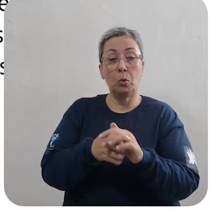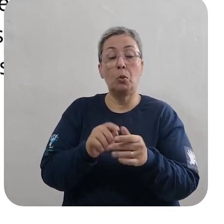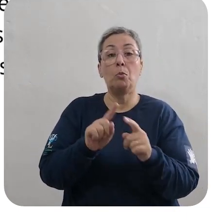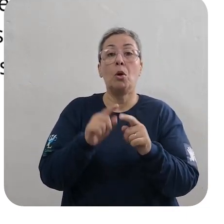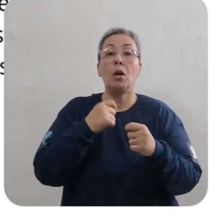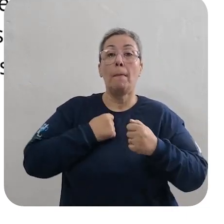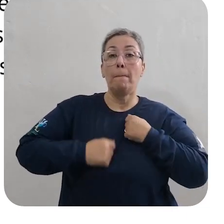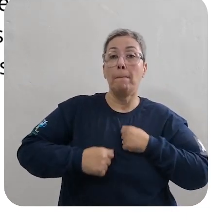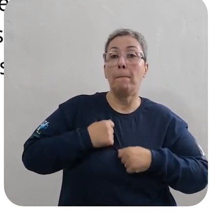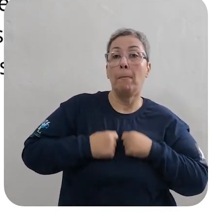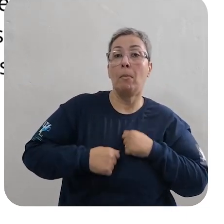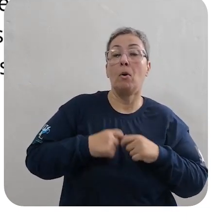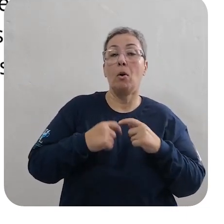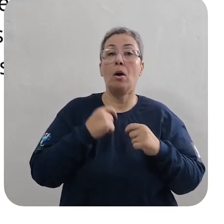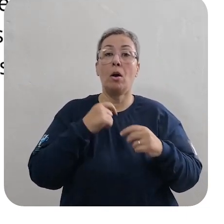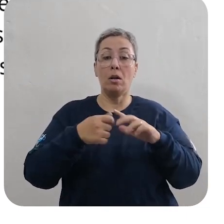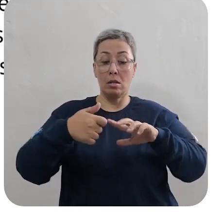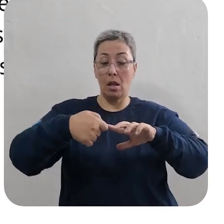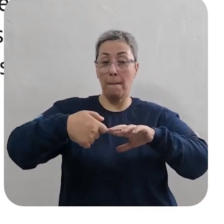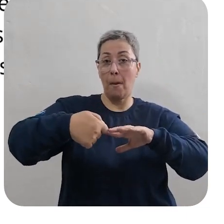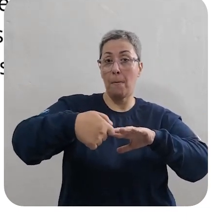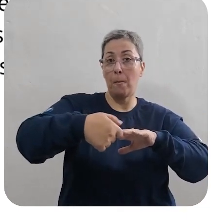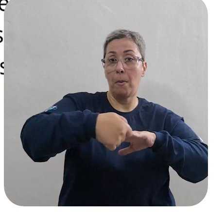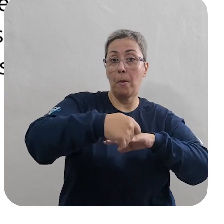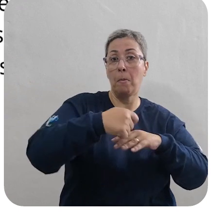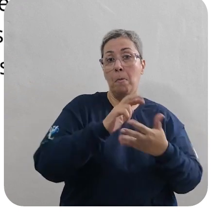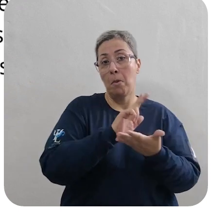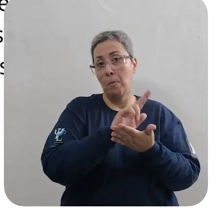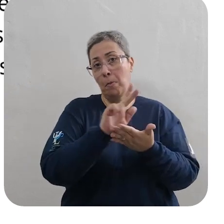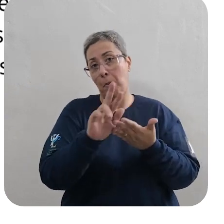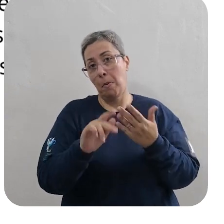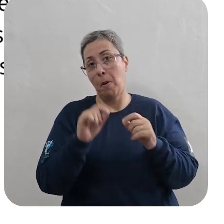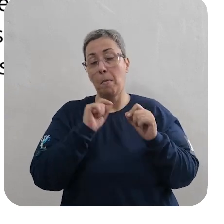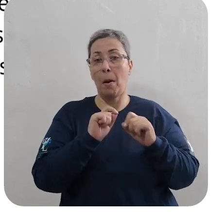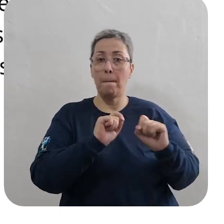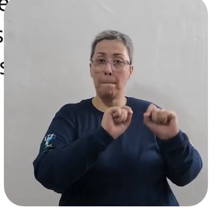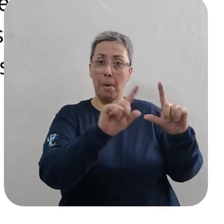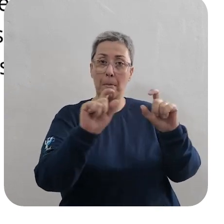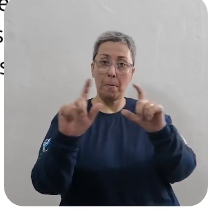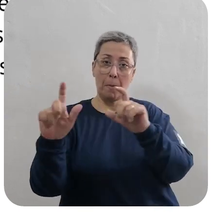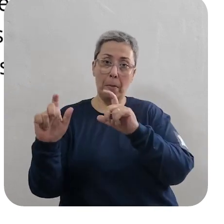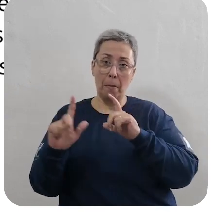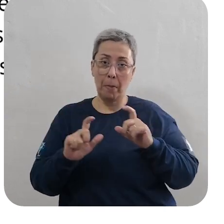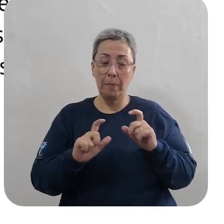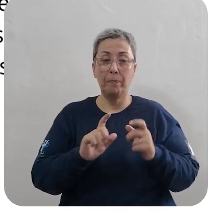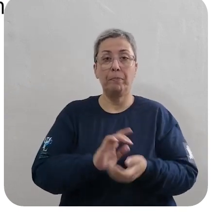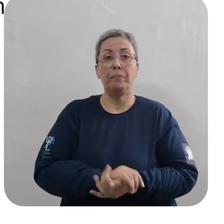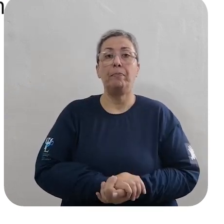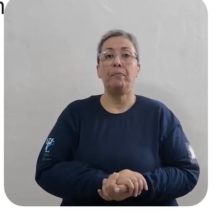mãos, tomando banho, cortando as unhas, entre outras imagens possíveis.